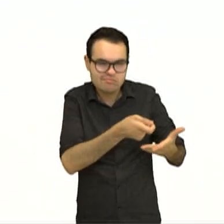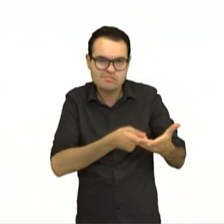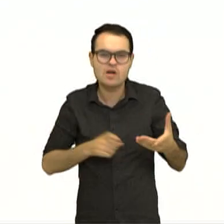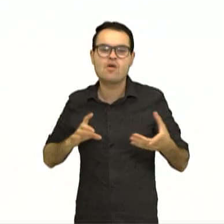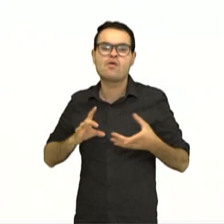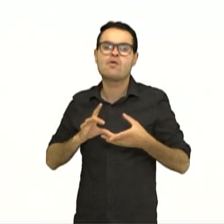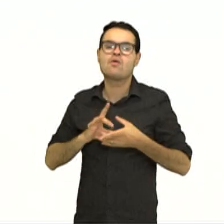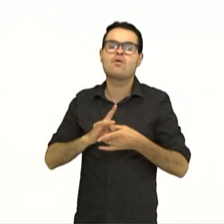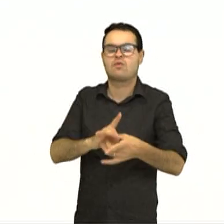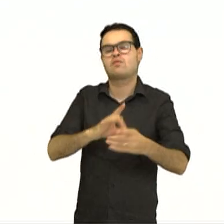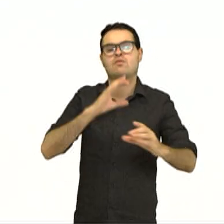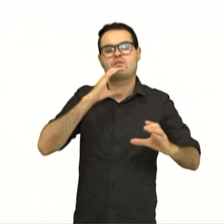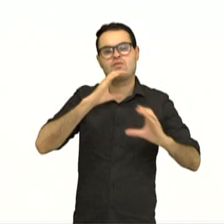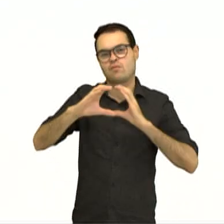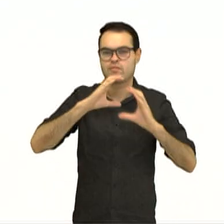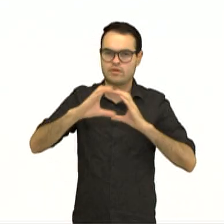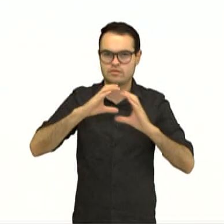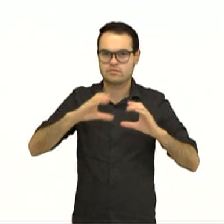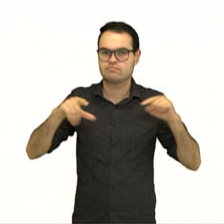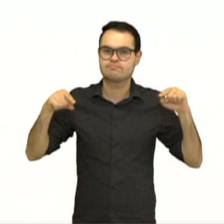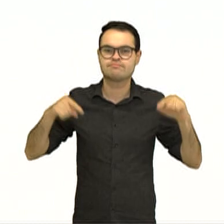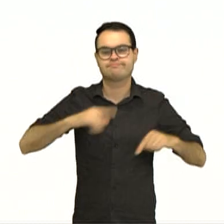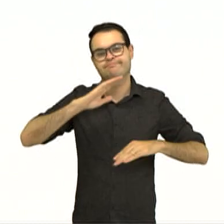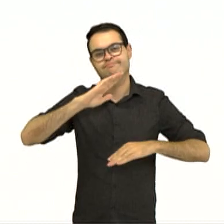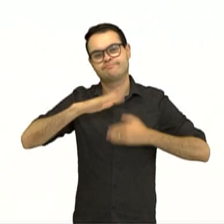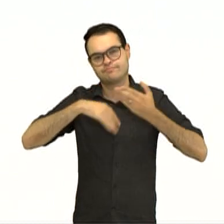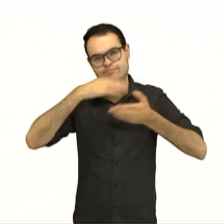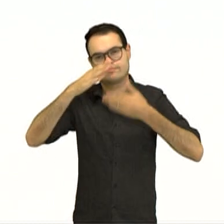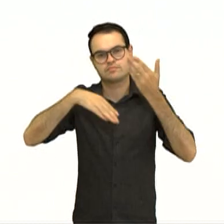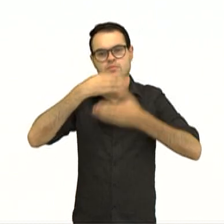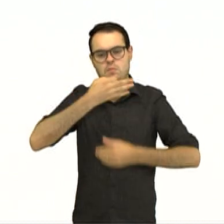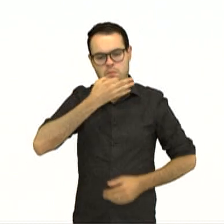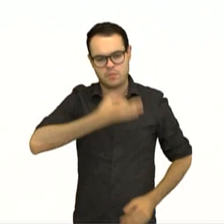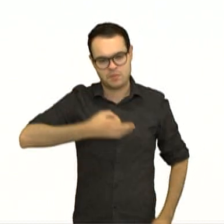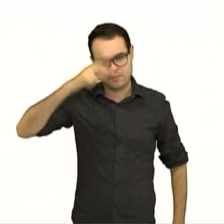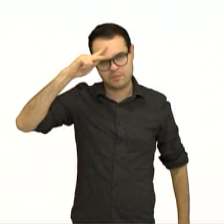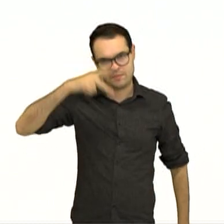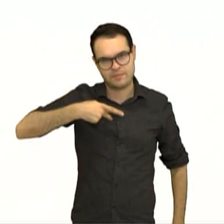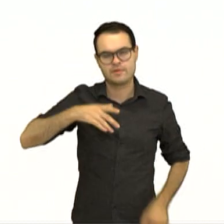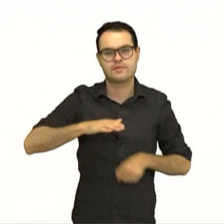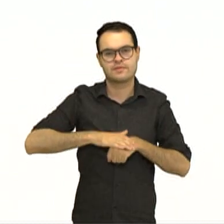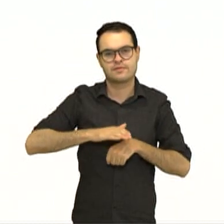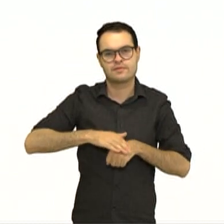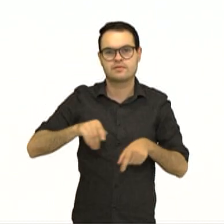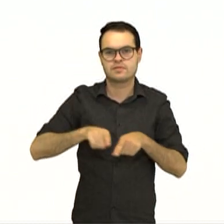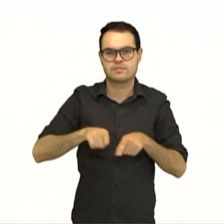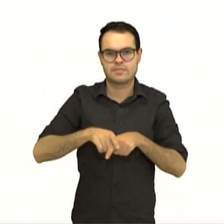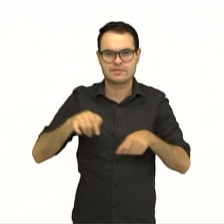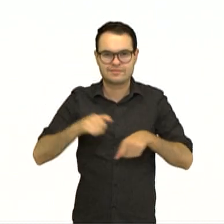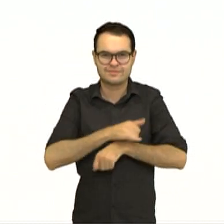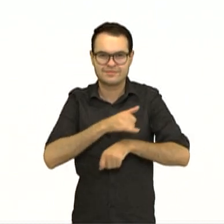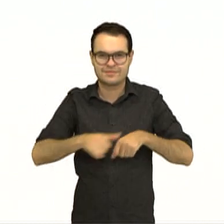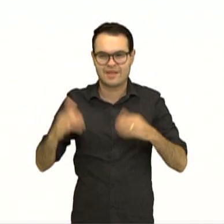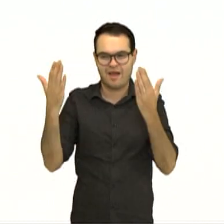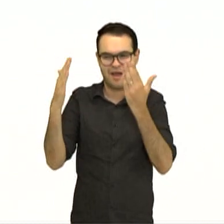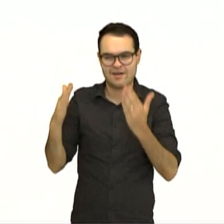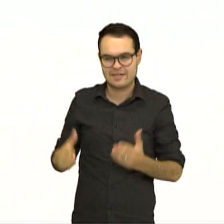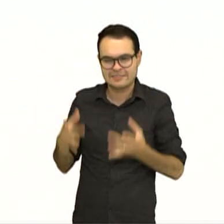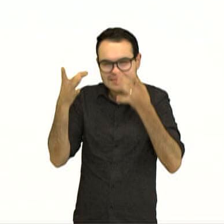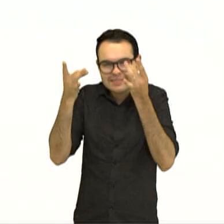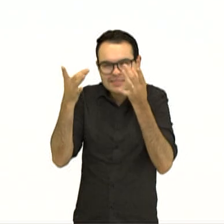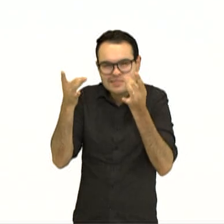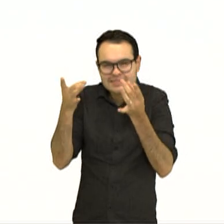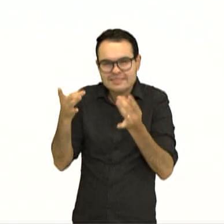contexto de comunicação, para desenvolver a autocrítica e uso de mecanismos de análise